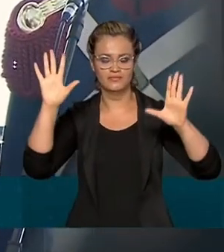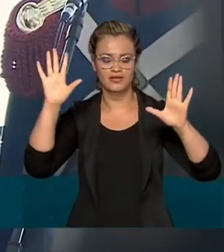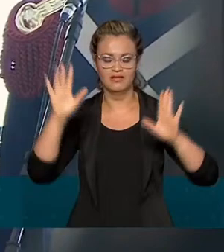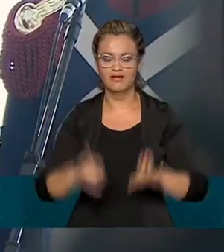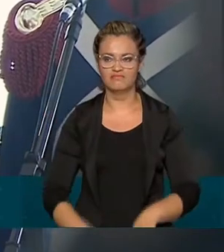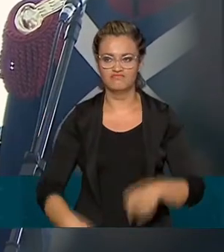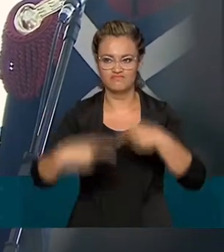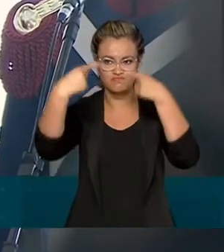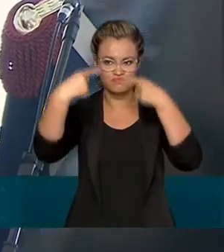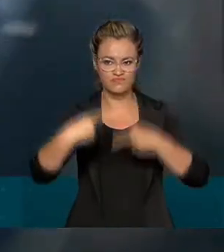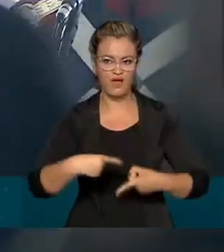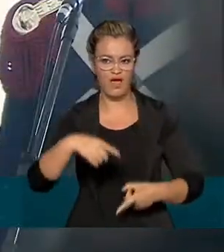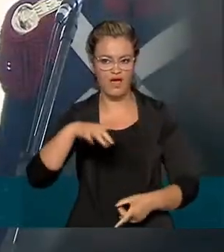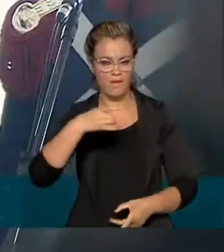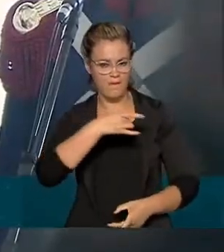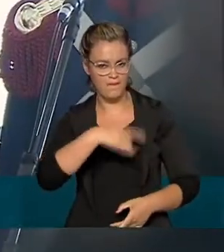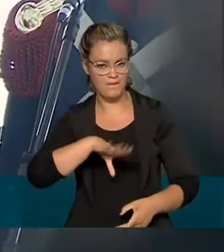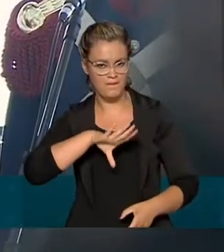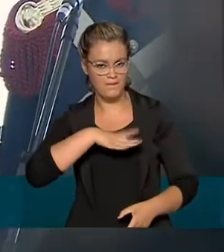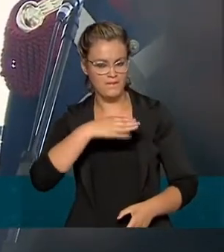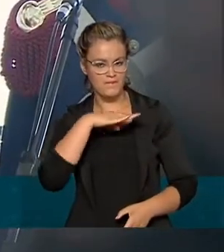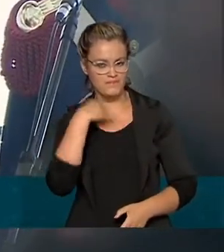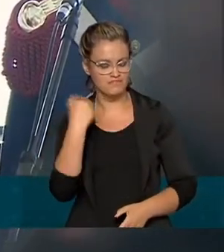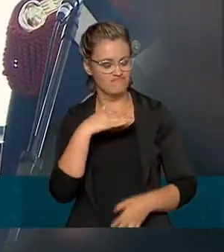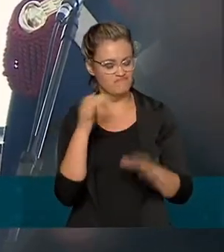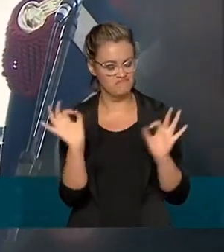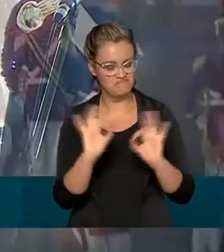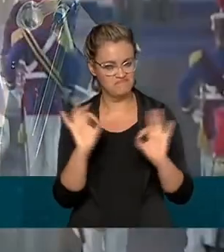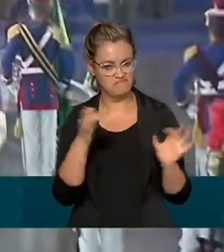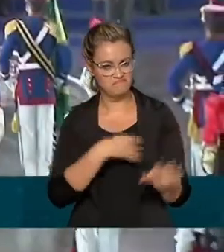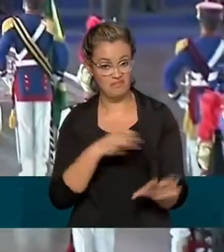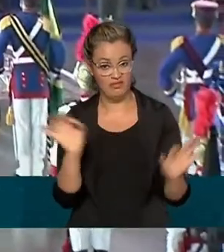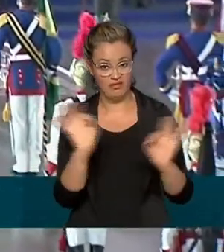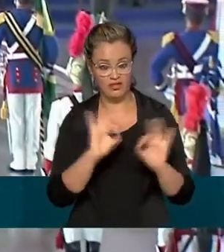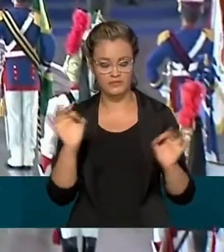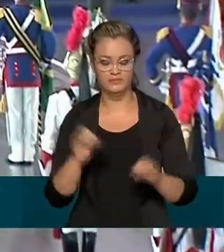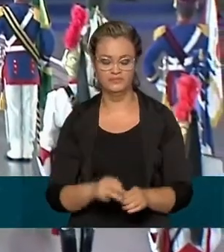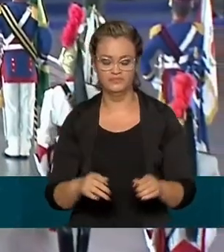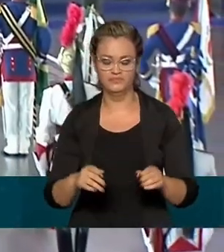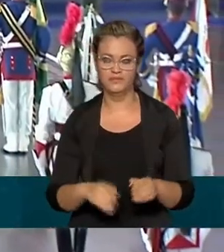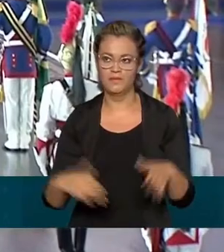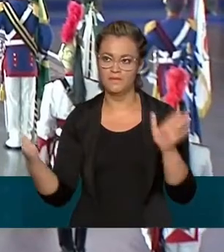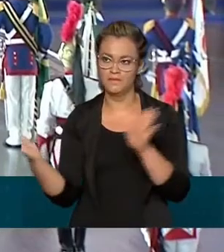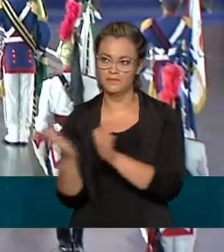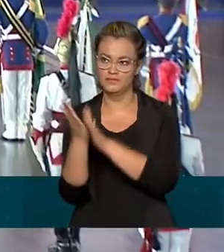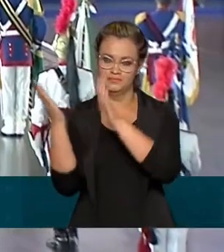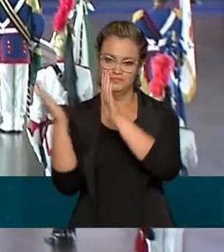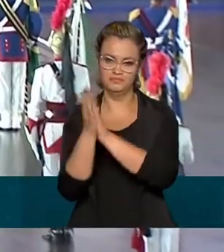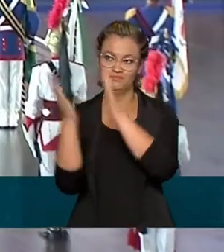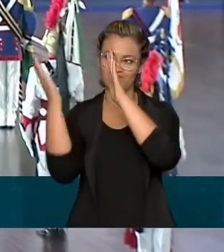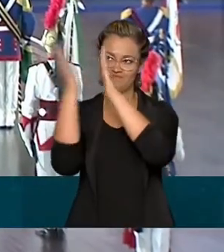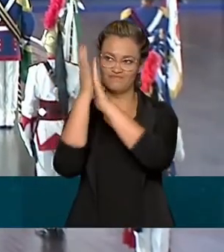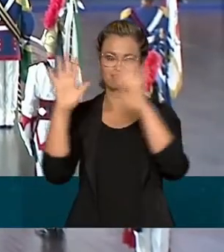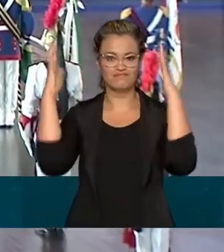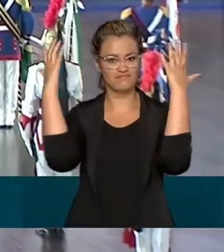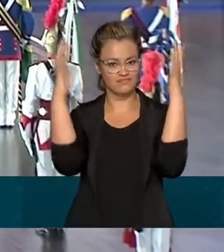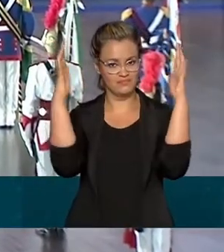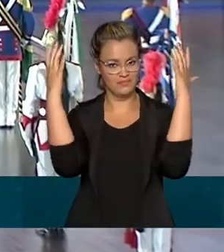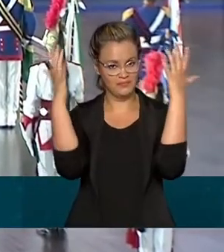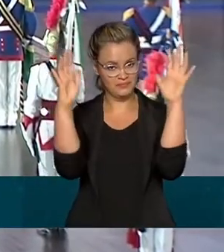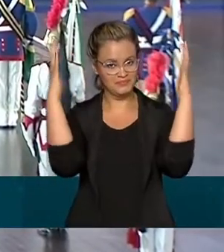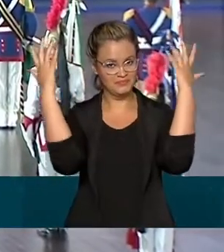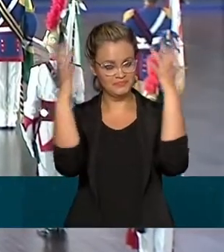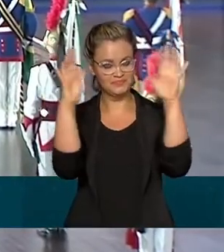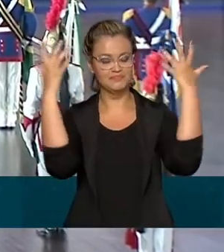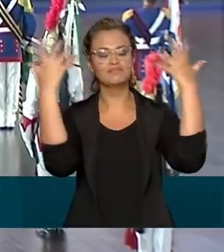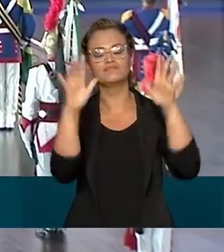ó liberdade, desafia o nosso peito à própria morte. Ó pátria amada,